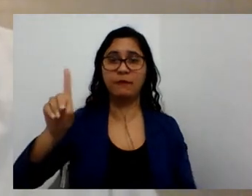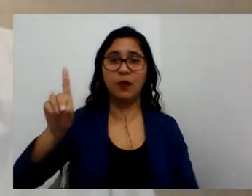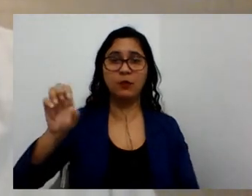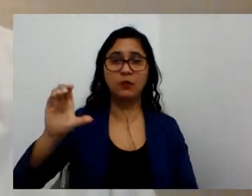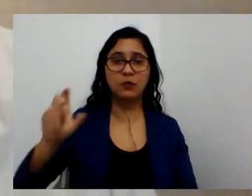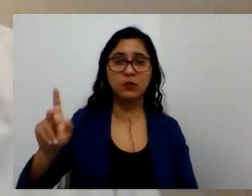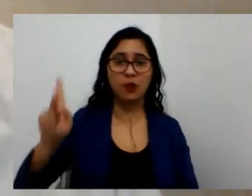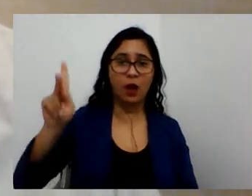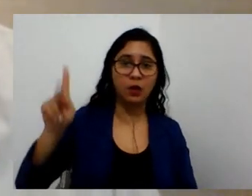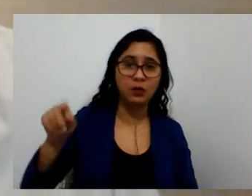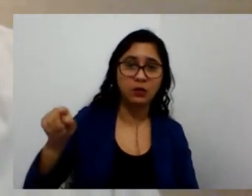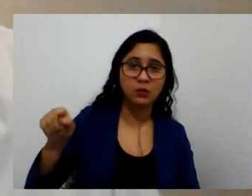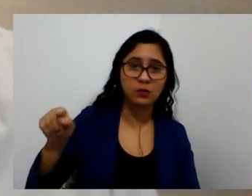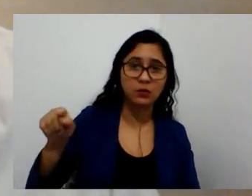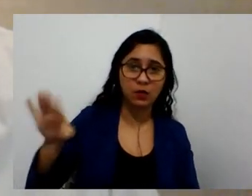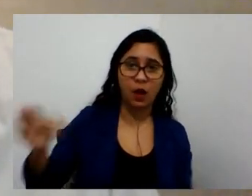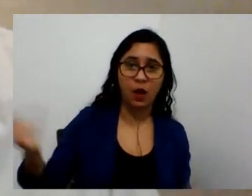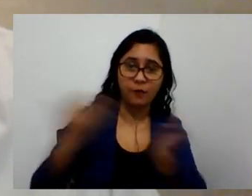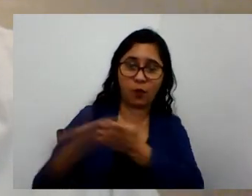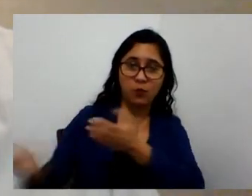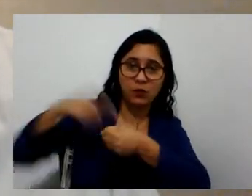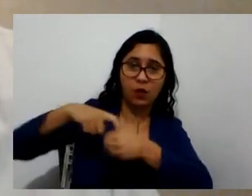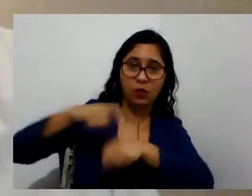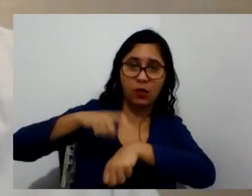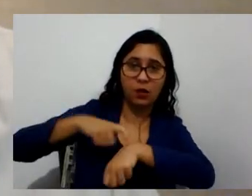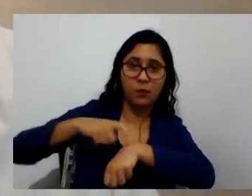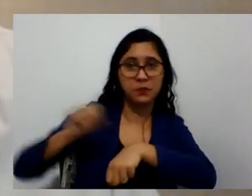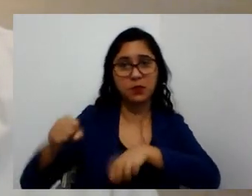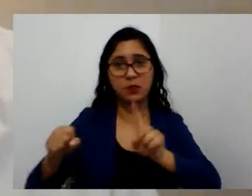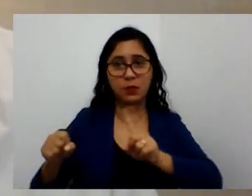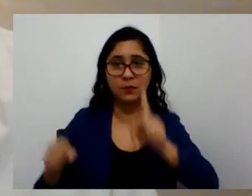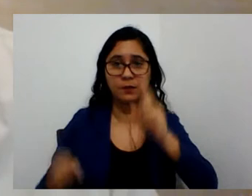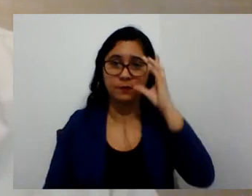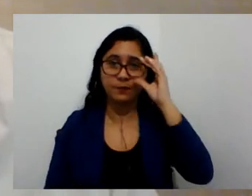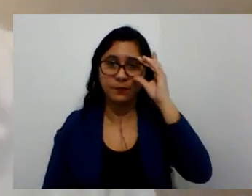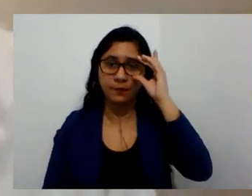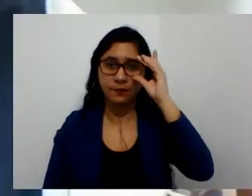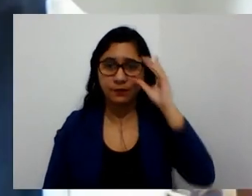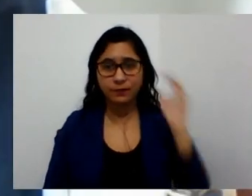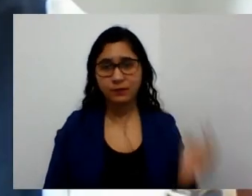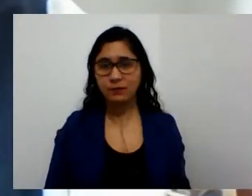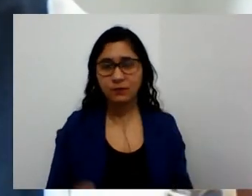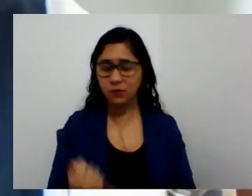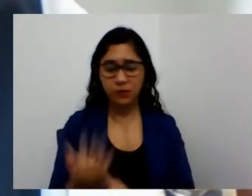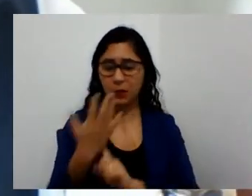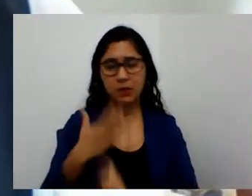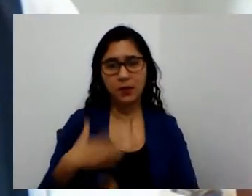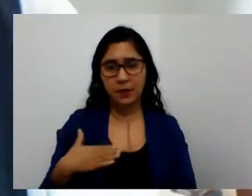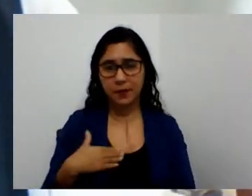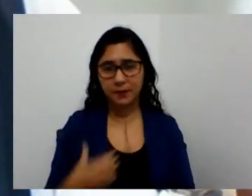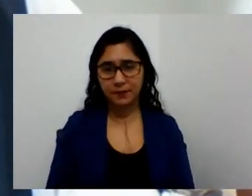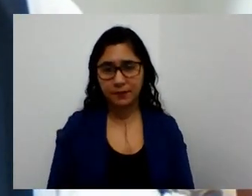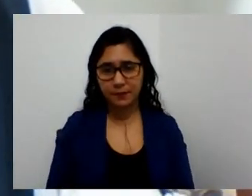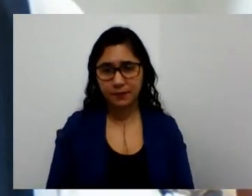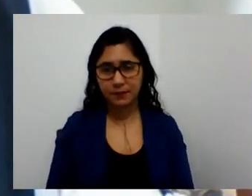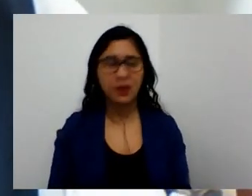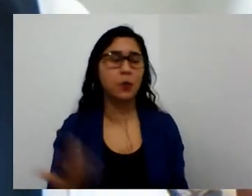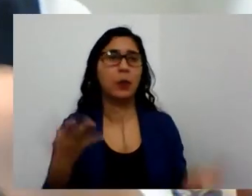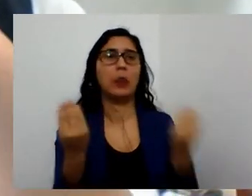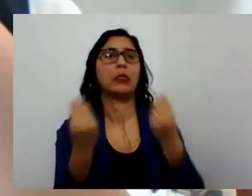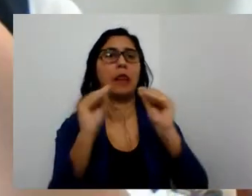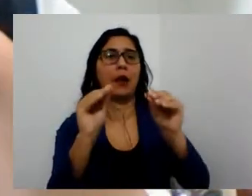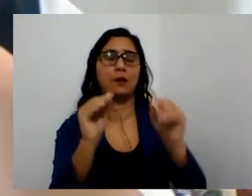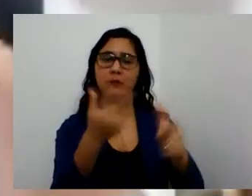quer reiniciar ou não. Ele não está aparecendo para mim. Não quero colocar